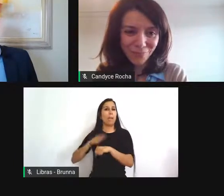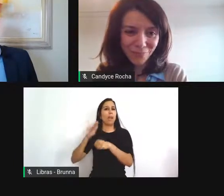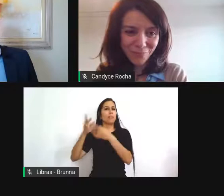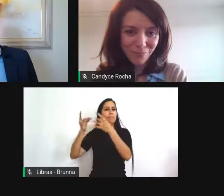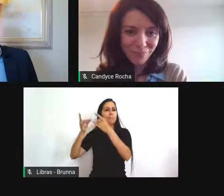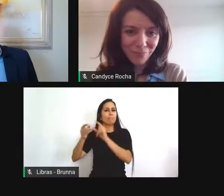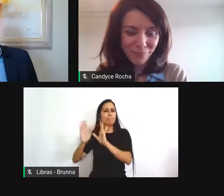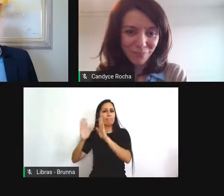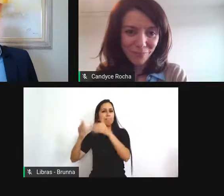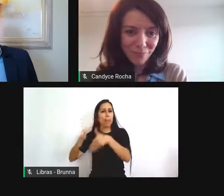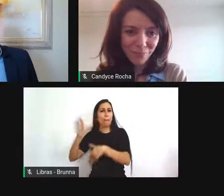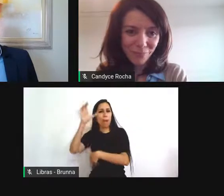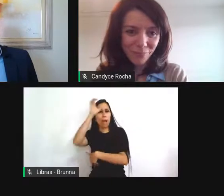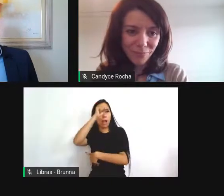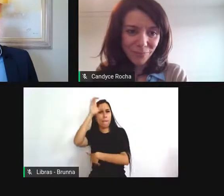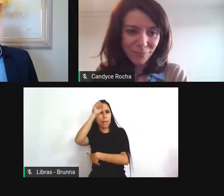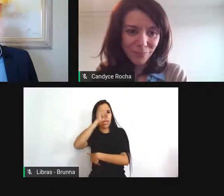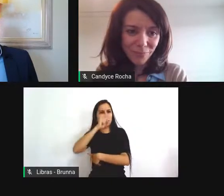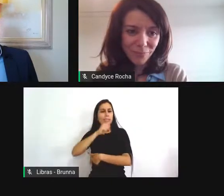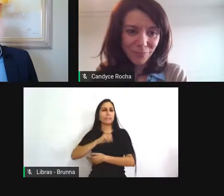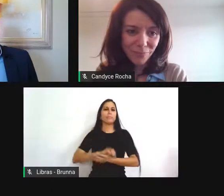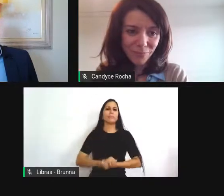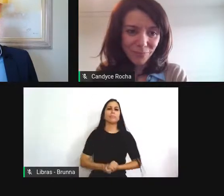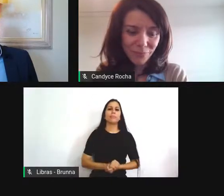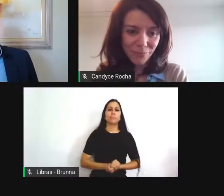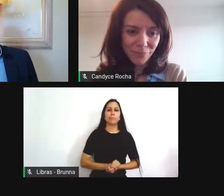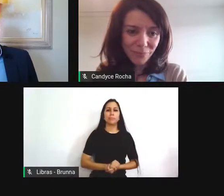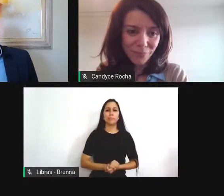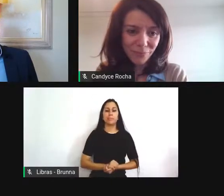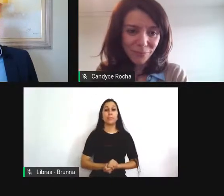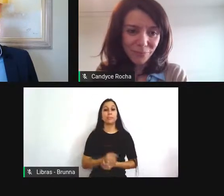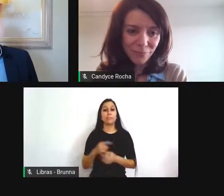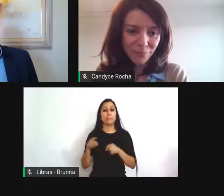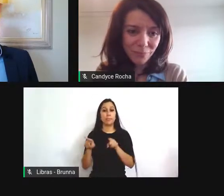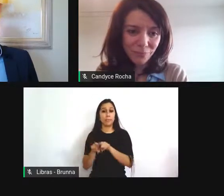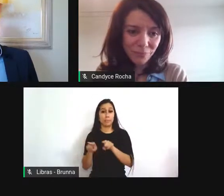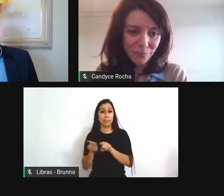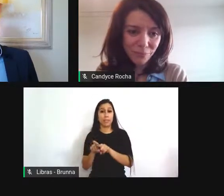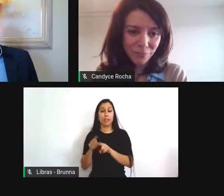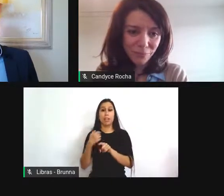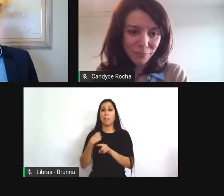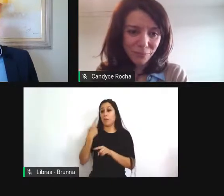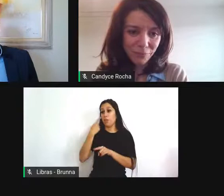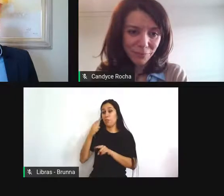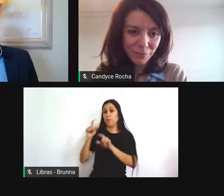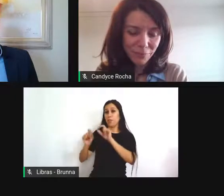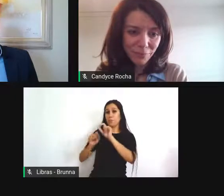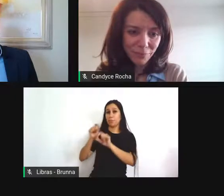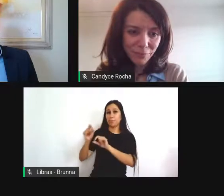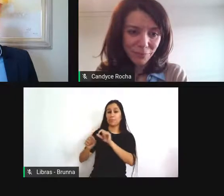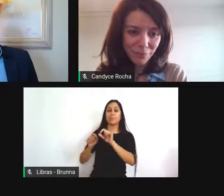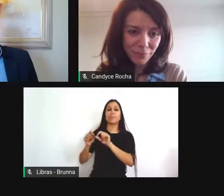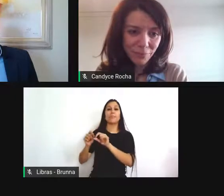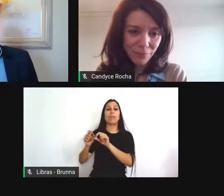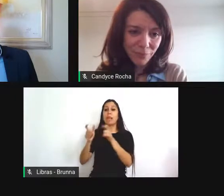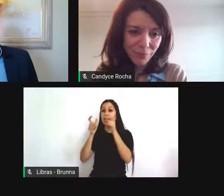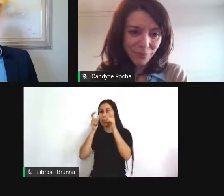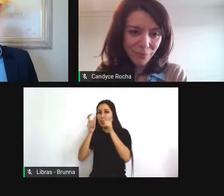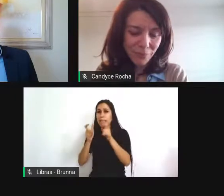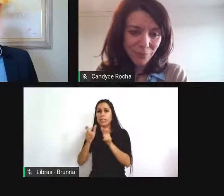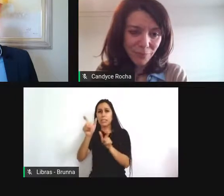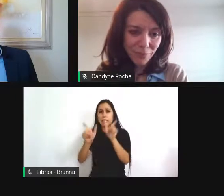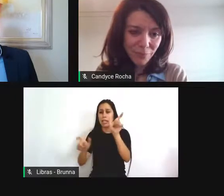na aprendizagem, né? E estou vendo, assim, muito interesse dos